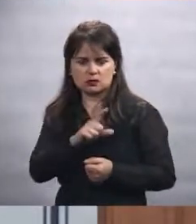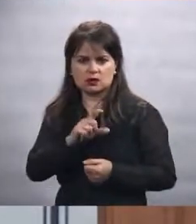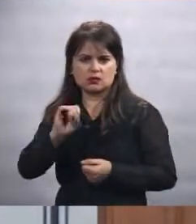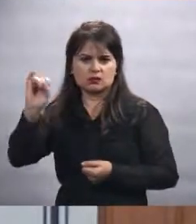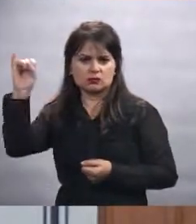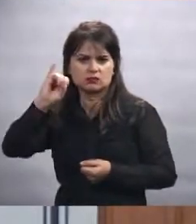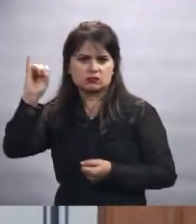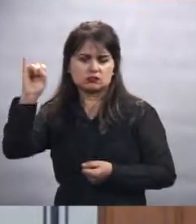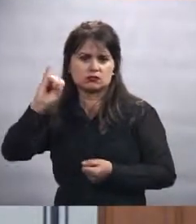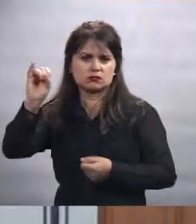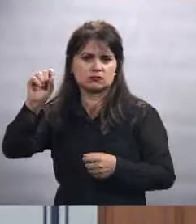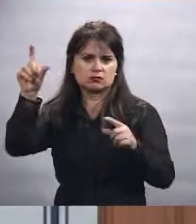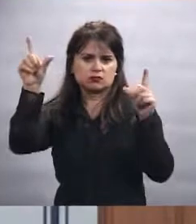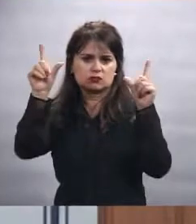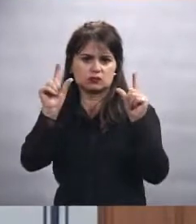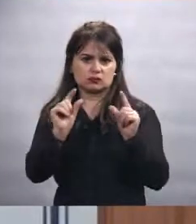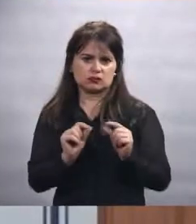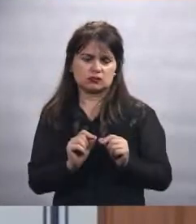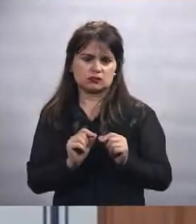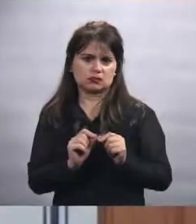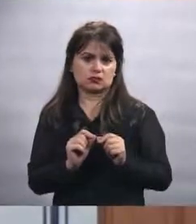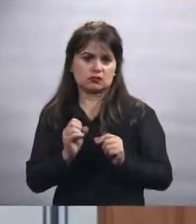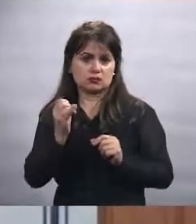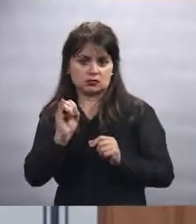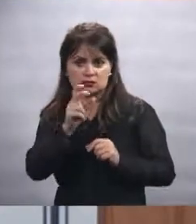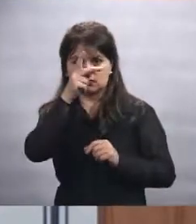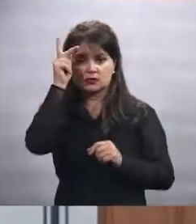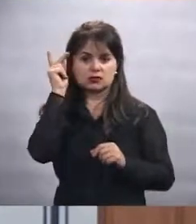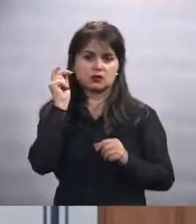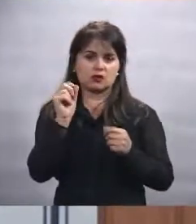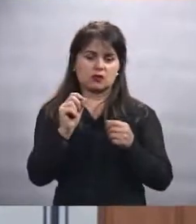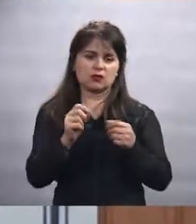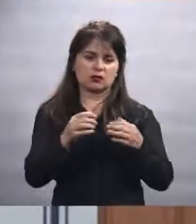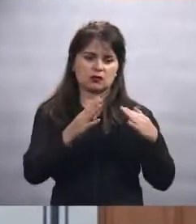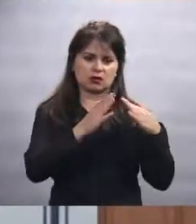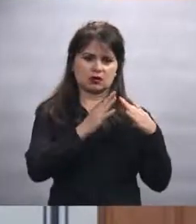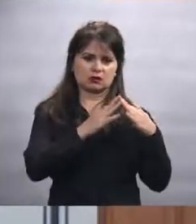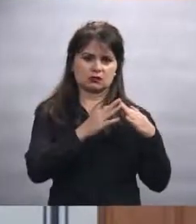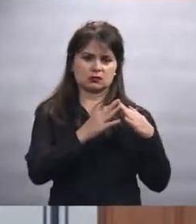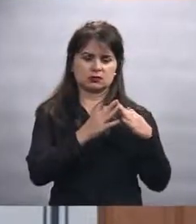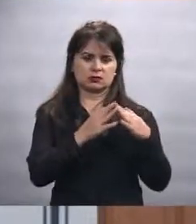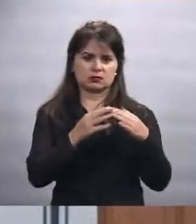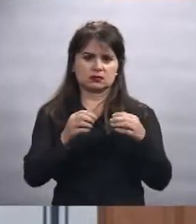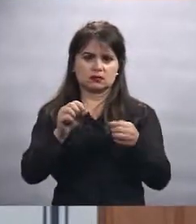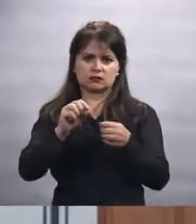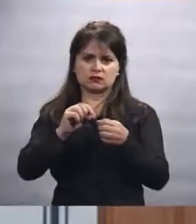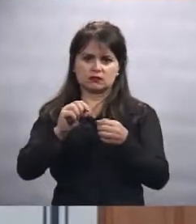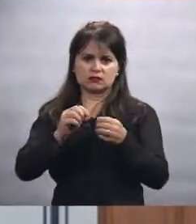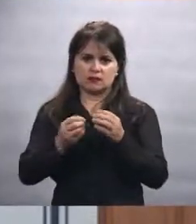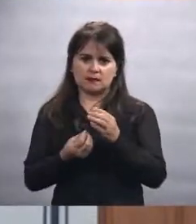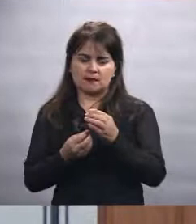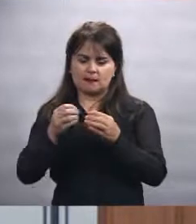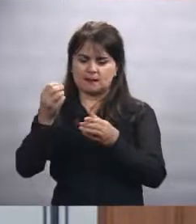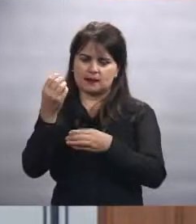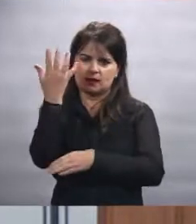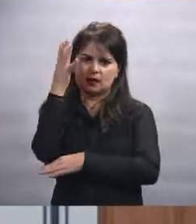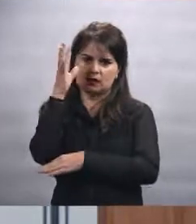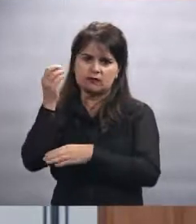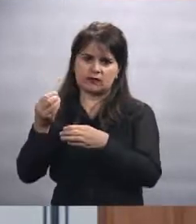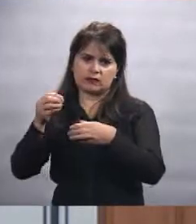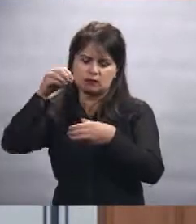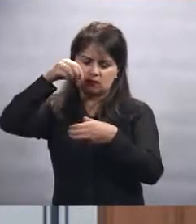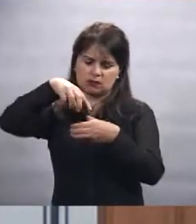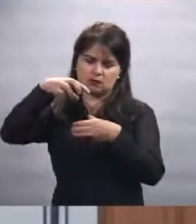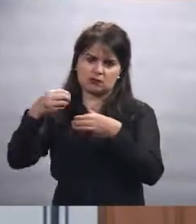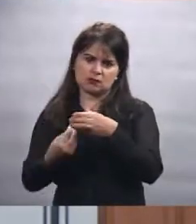executam plantio de árvores nos seus imóveis, aqueles que colocam, têm